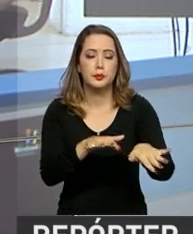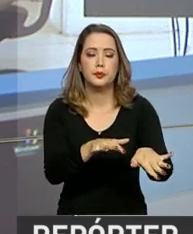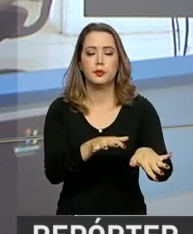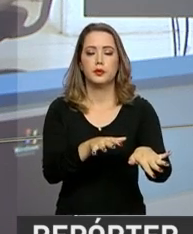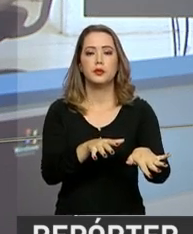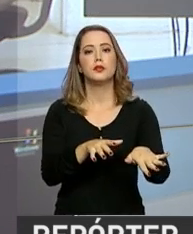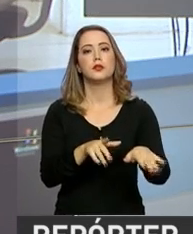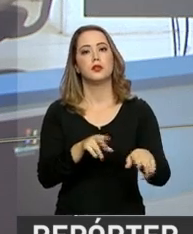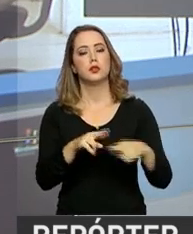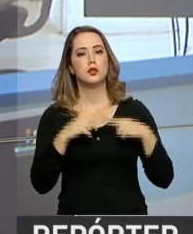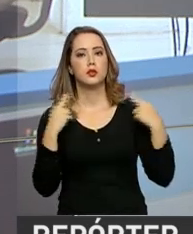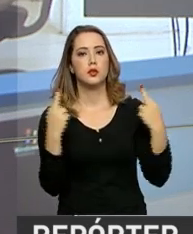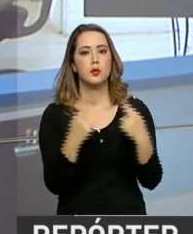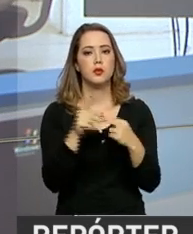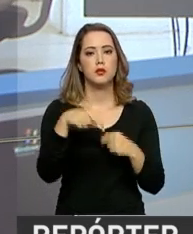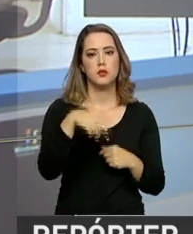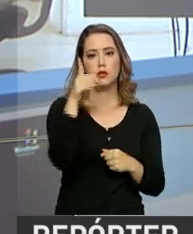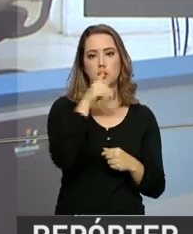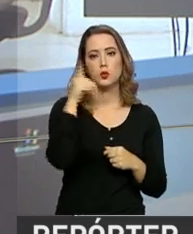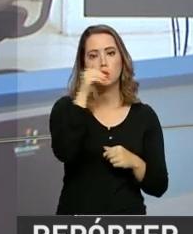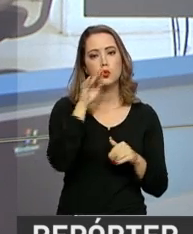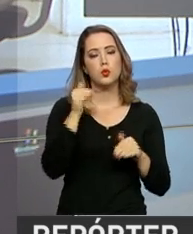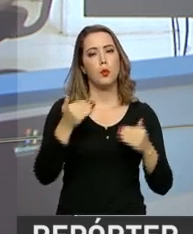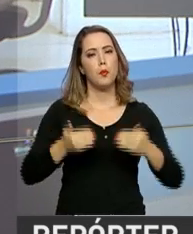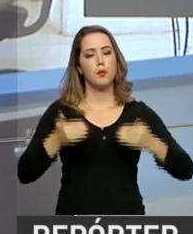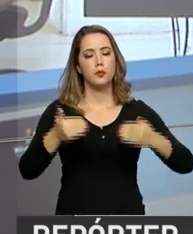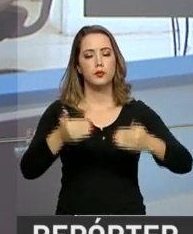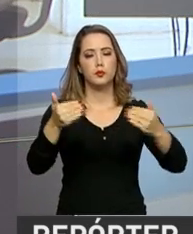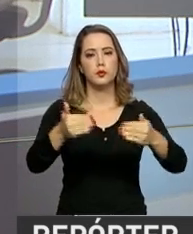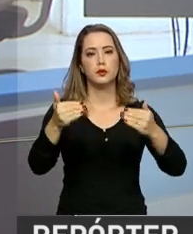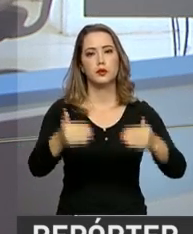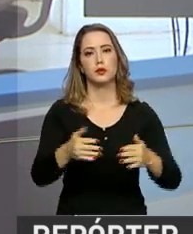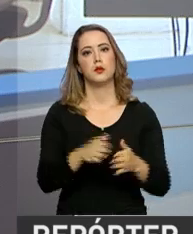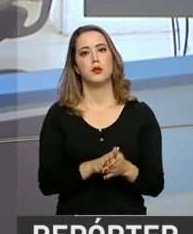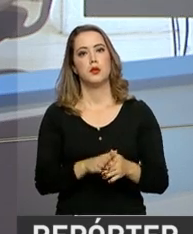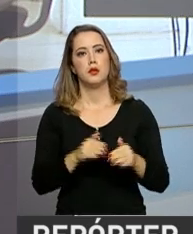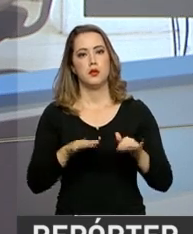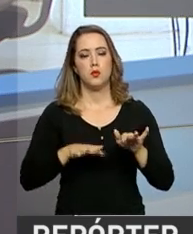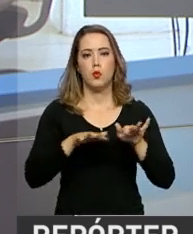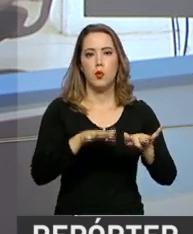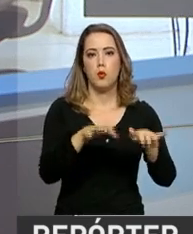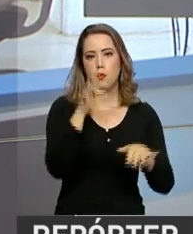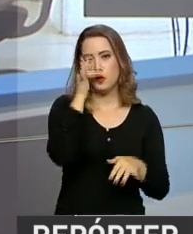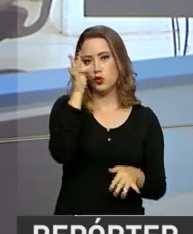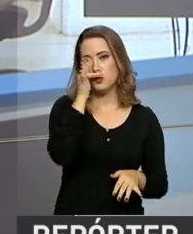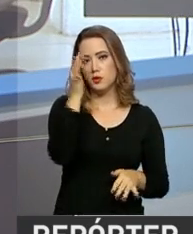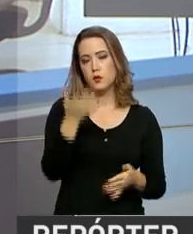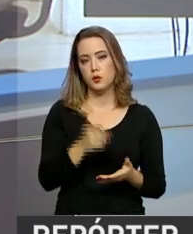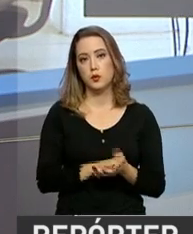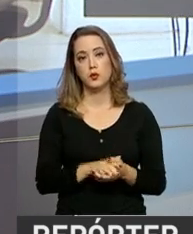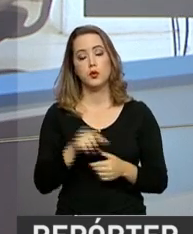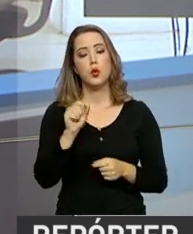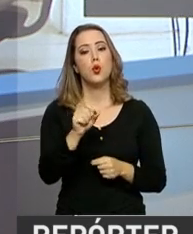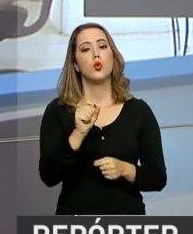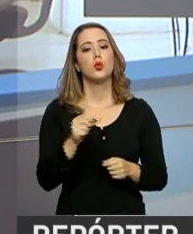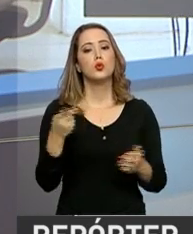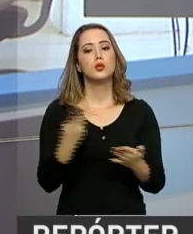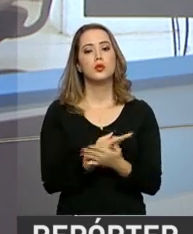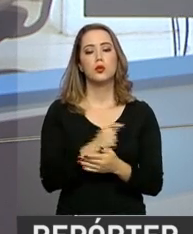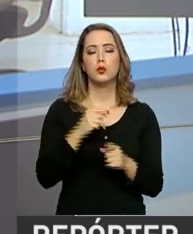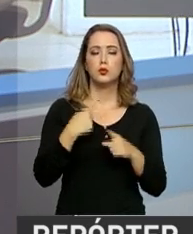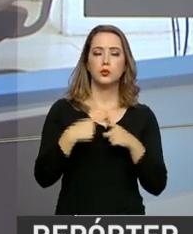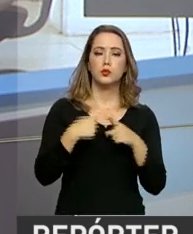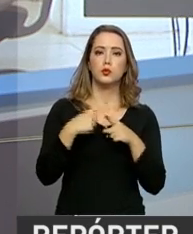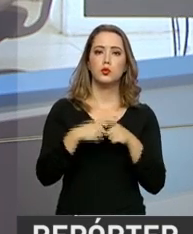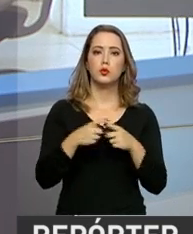neste domingo na Explanada dos Ministérios aqui em Brasília na marcha das Flores o ato foi um protesto contra recentes casos de